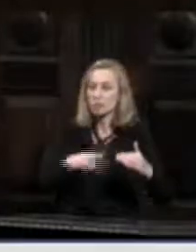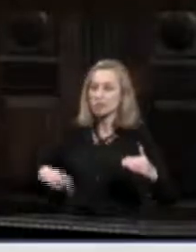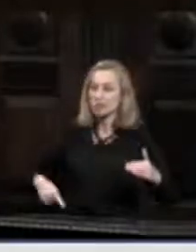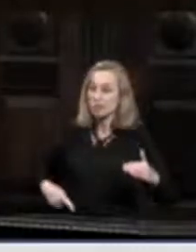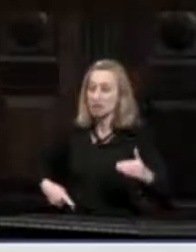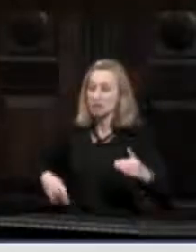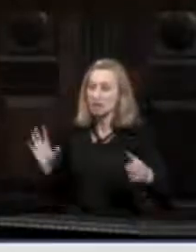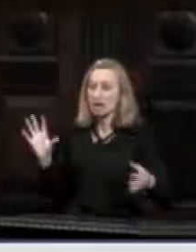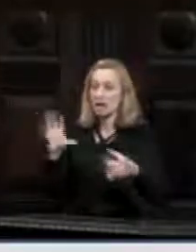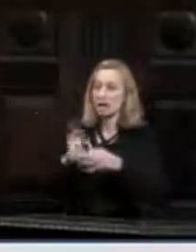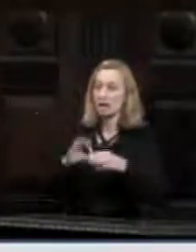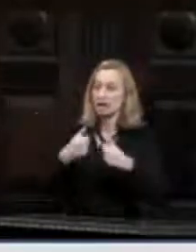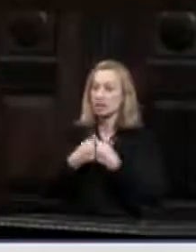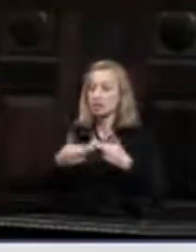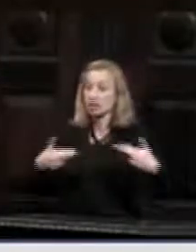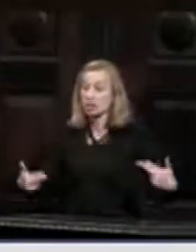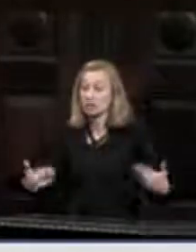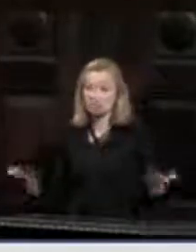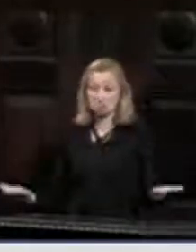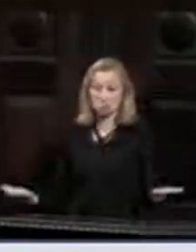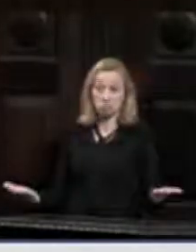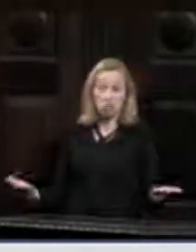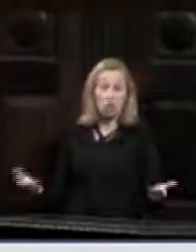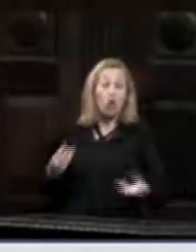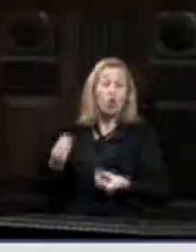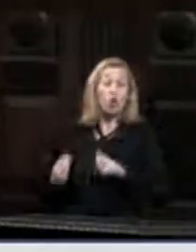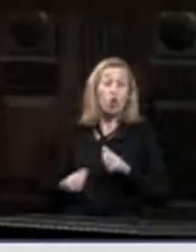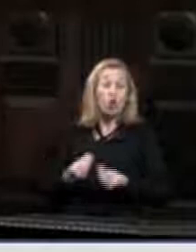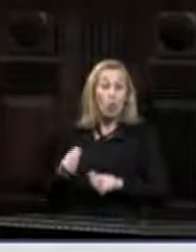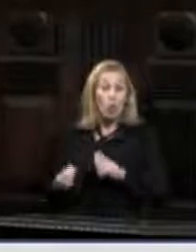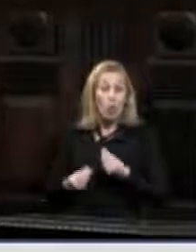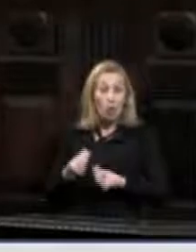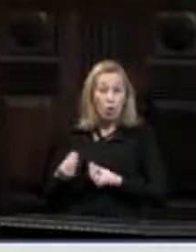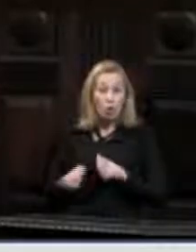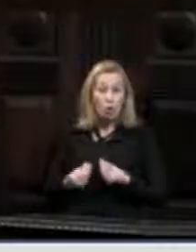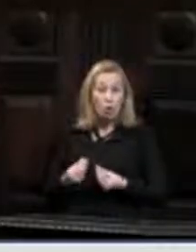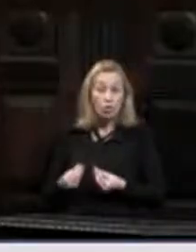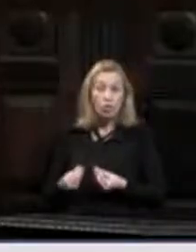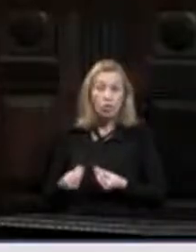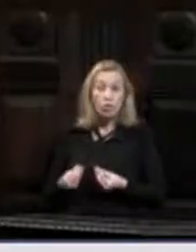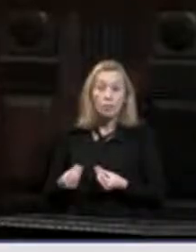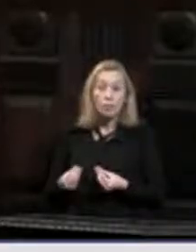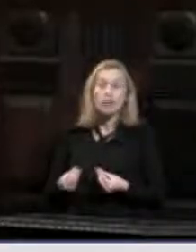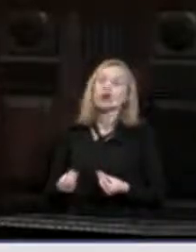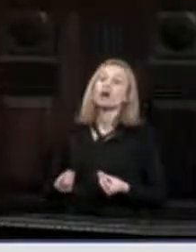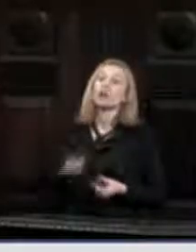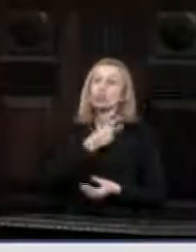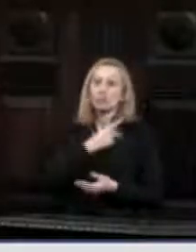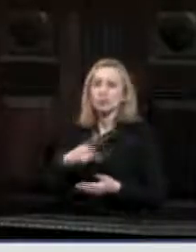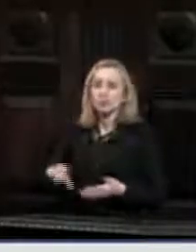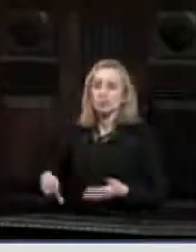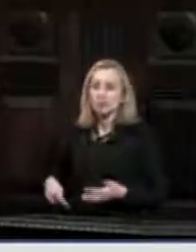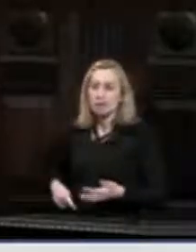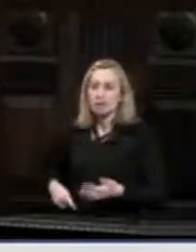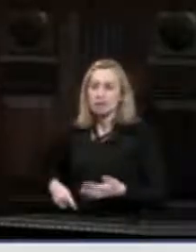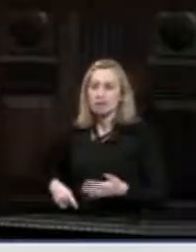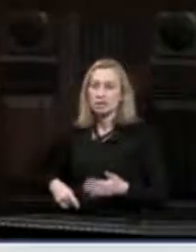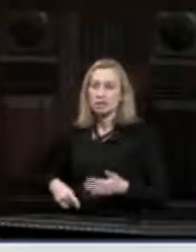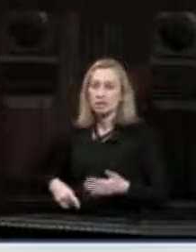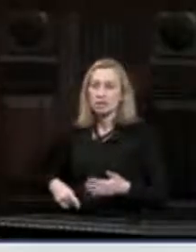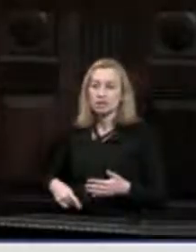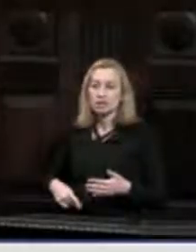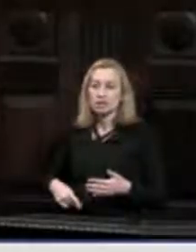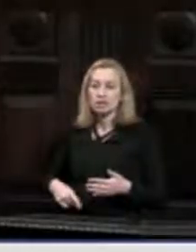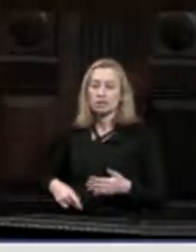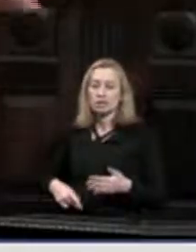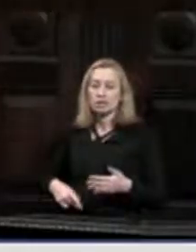reguladora. Como é que vai ter autonomia o presidente de uma agência que dias atrás, como é que vai fiscalizar o metrô? Que